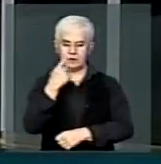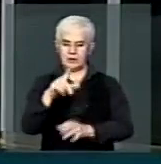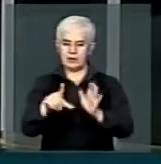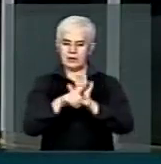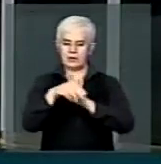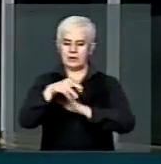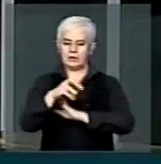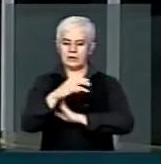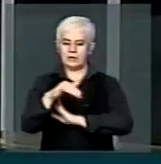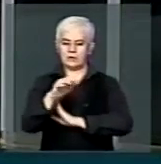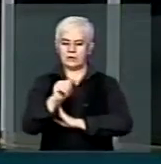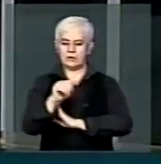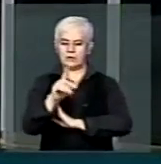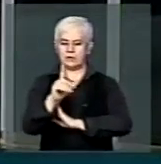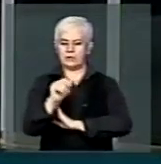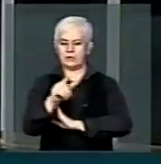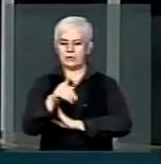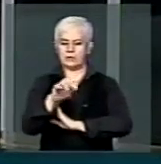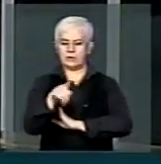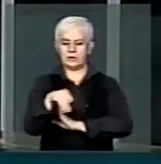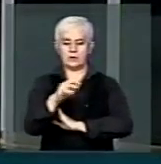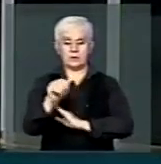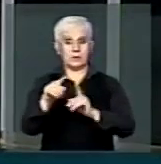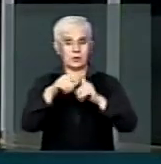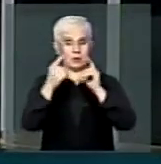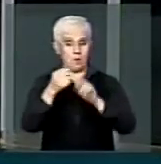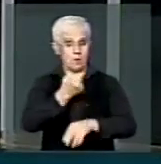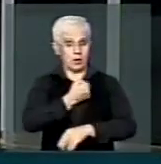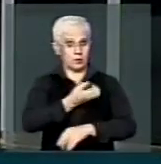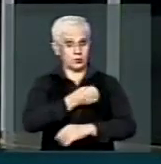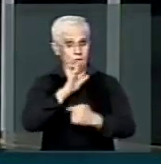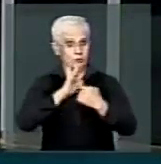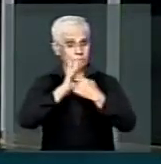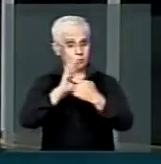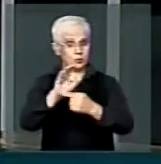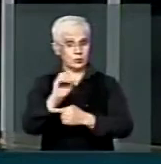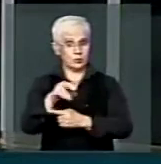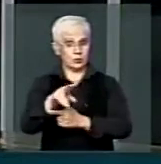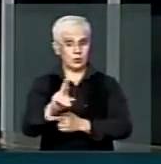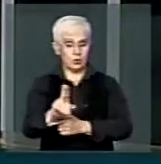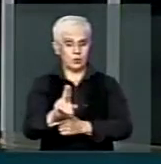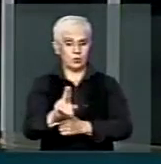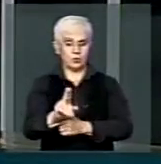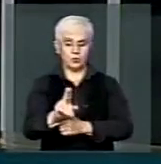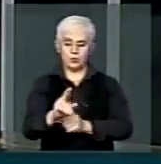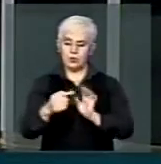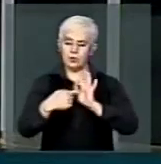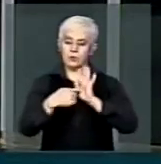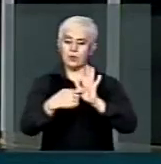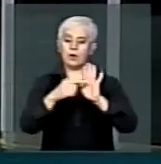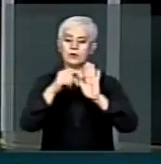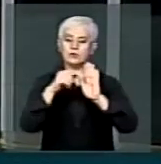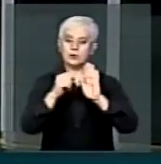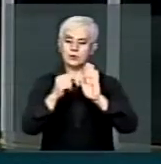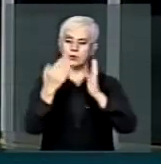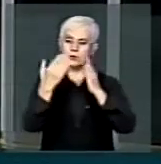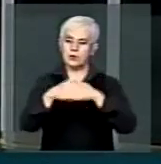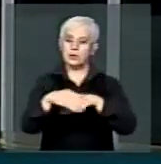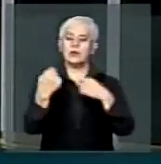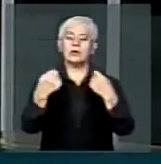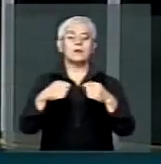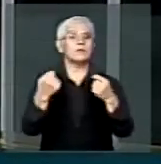Lei Maria da Penha. Porém, os números apresentados pela ONU simbolizam que temos que